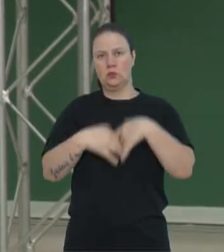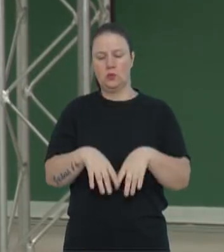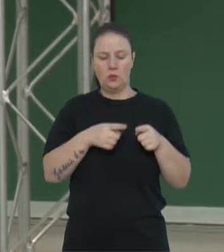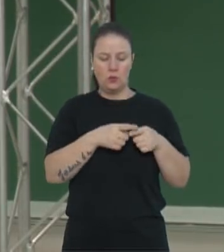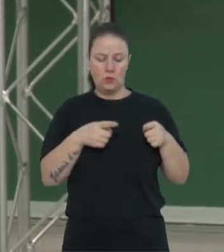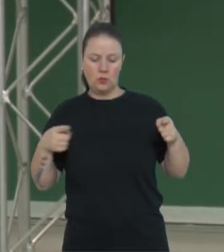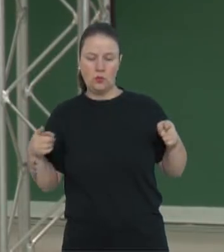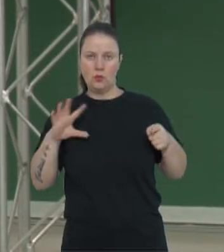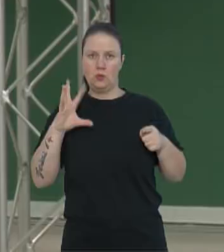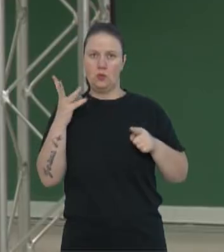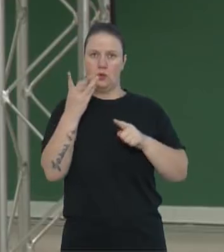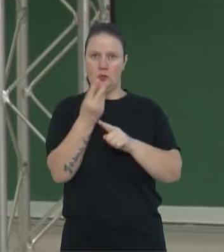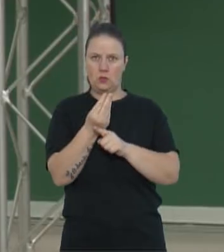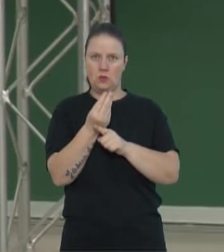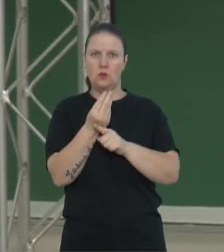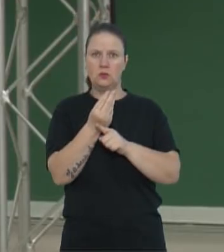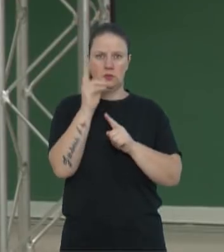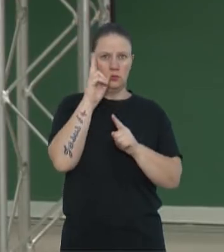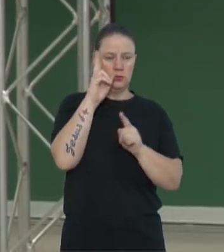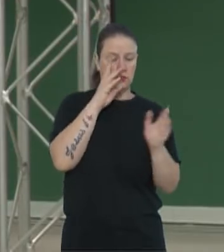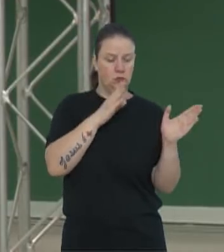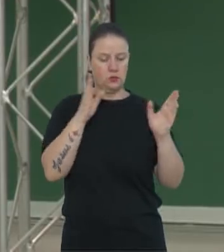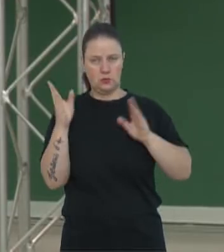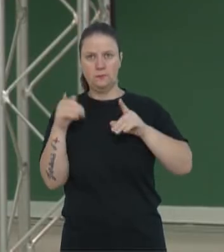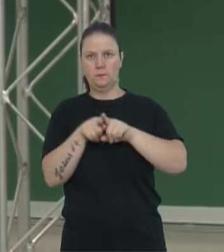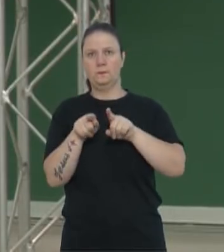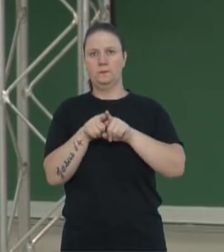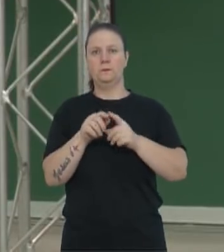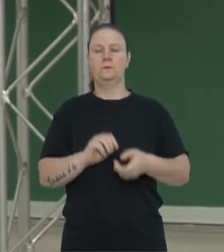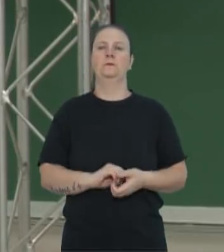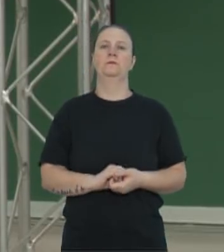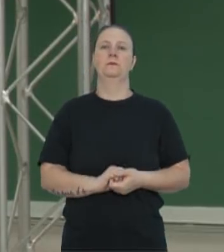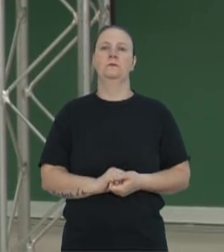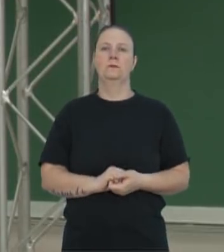a ver com o nosso cotidiano hoje em dia também.